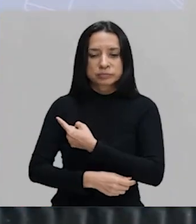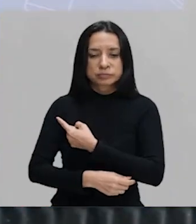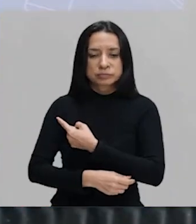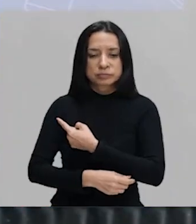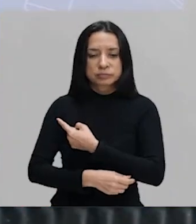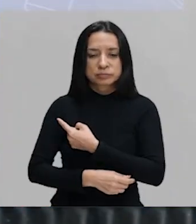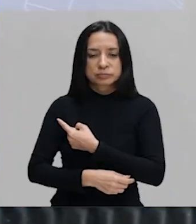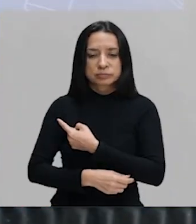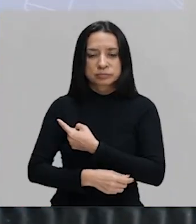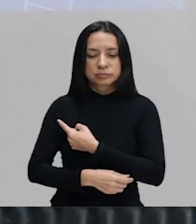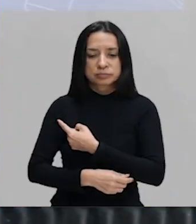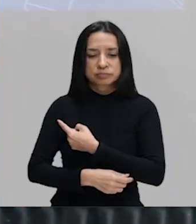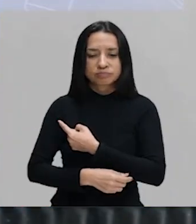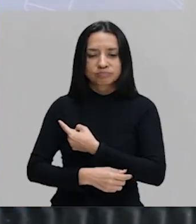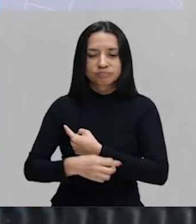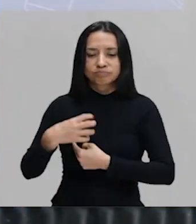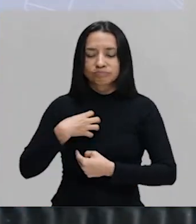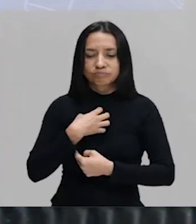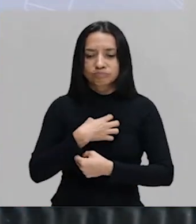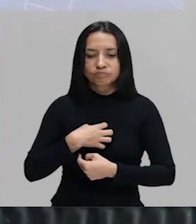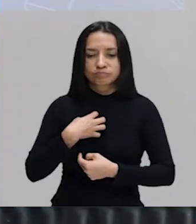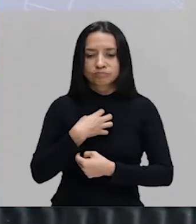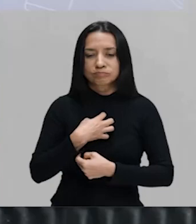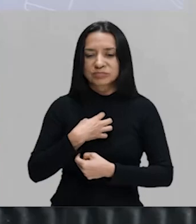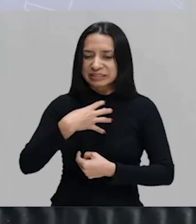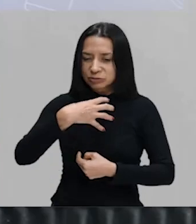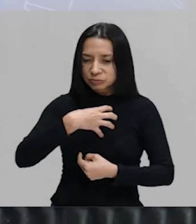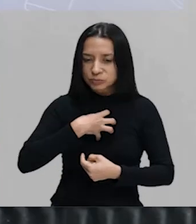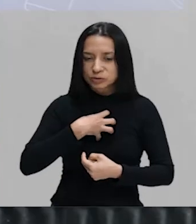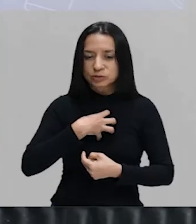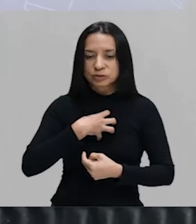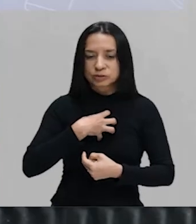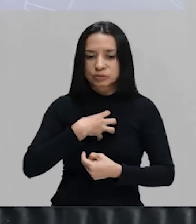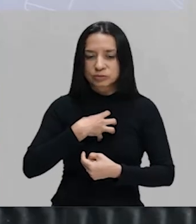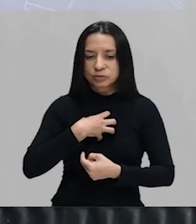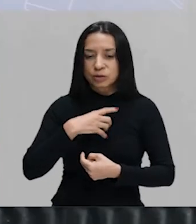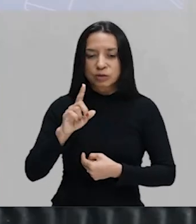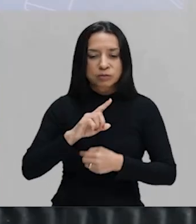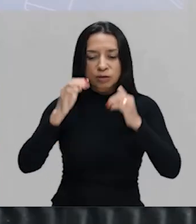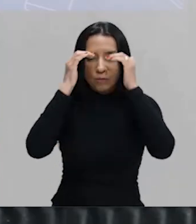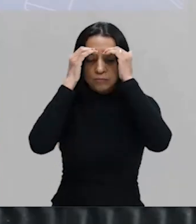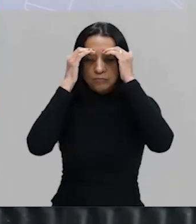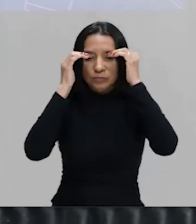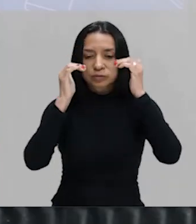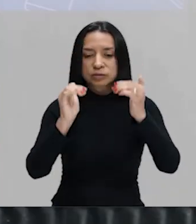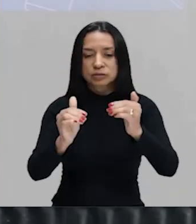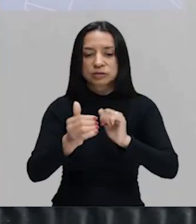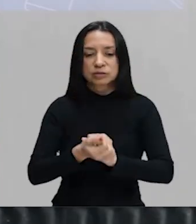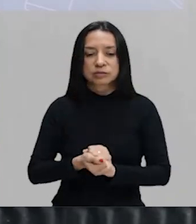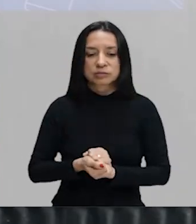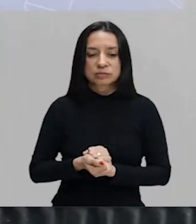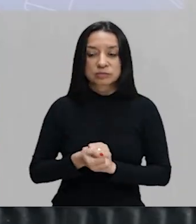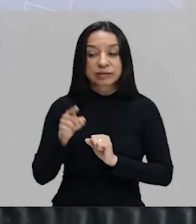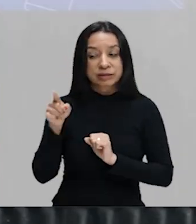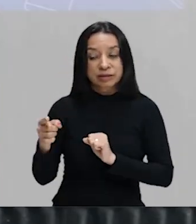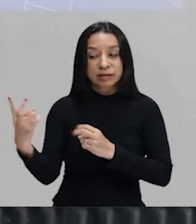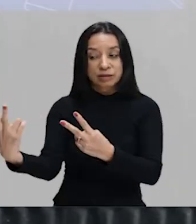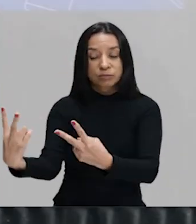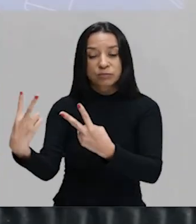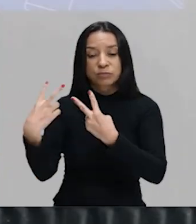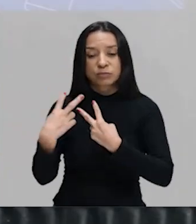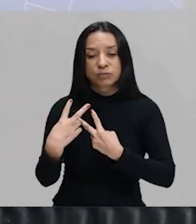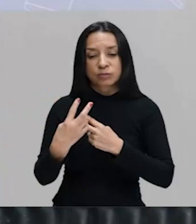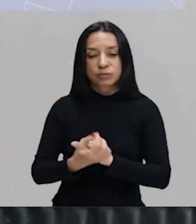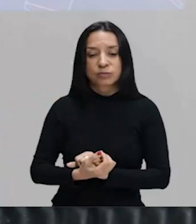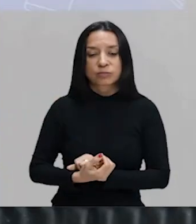Aborrecê-lo. Sentiu-se. Não me submeterei. ele me olhou,